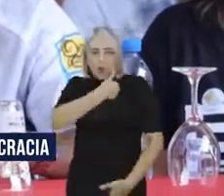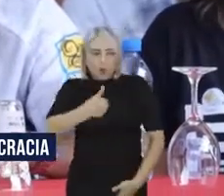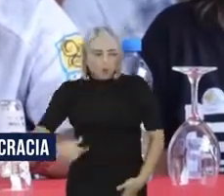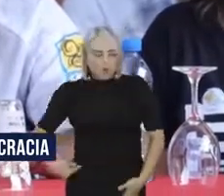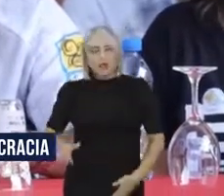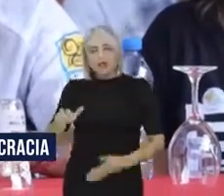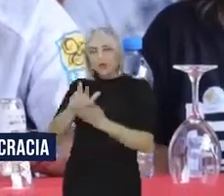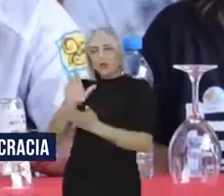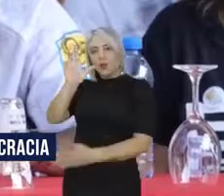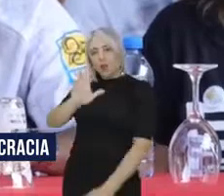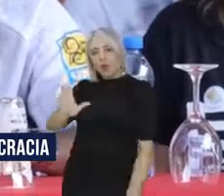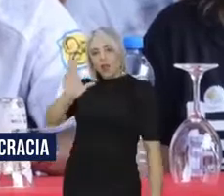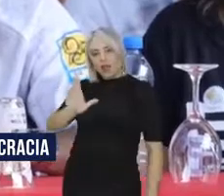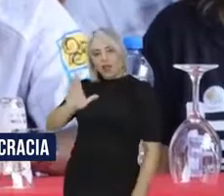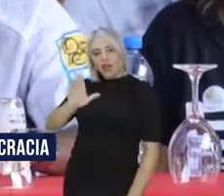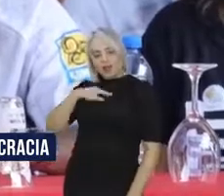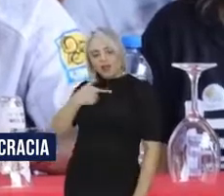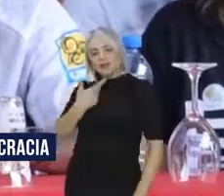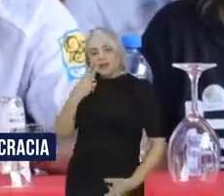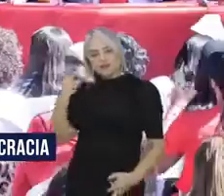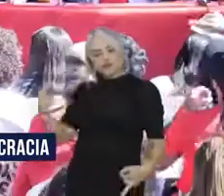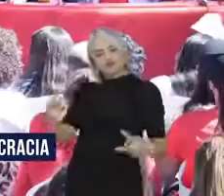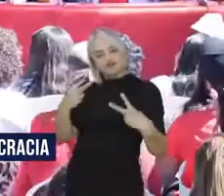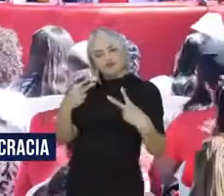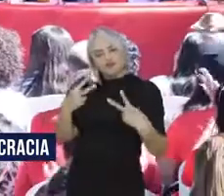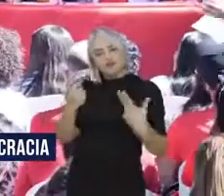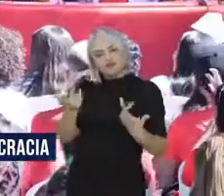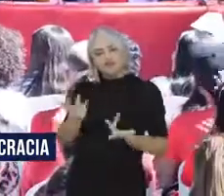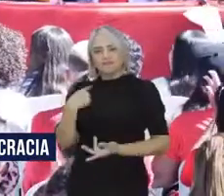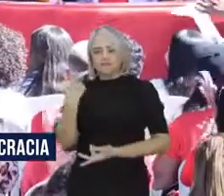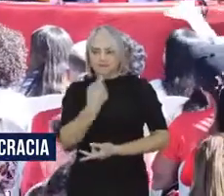nós conseguimos ter um olhar para nós.